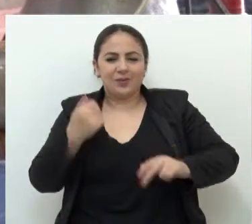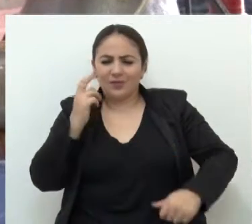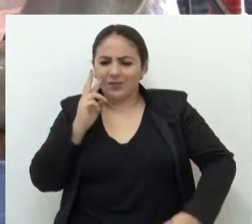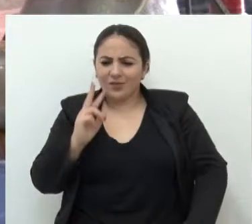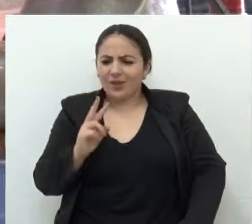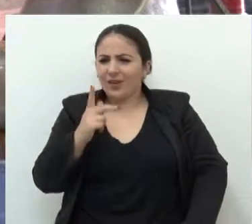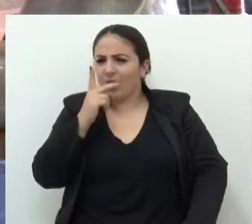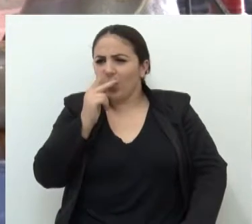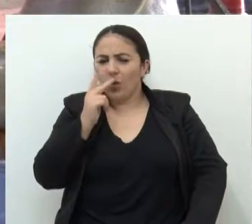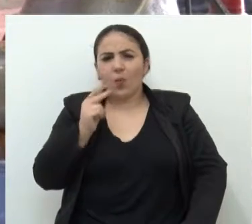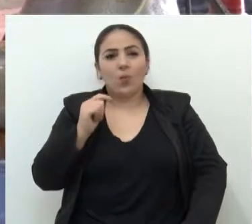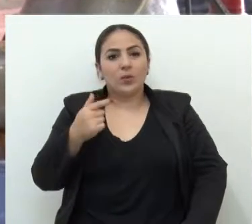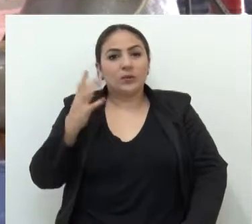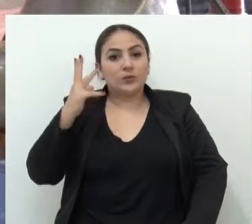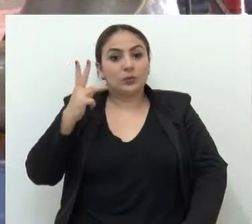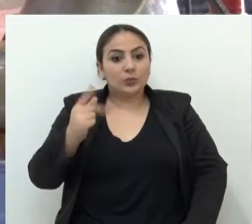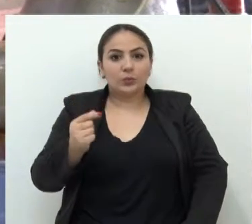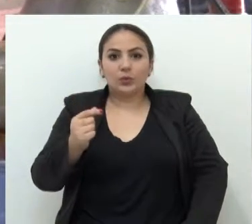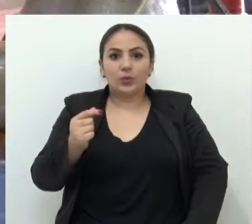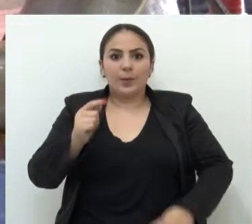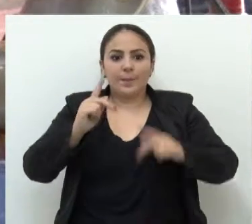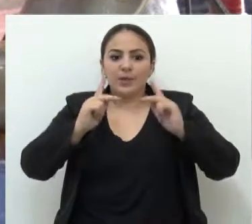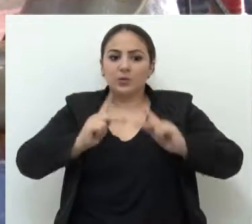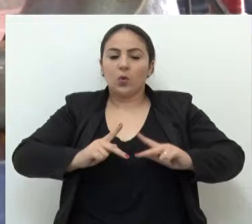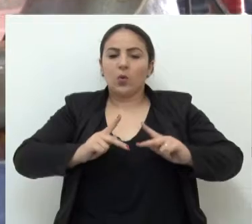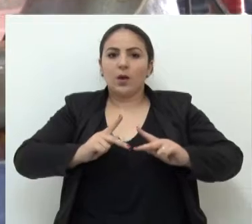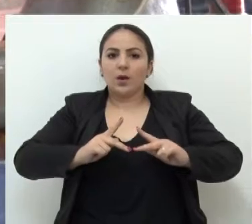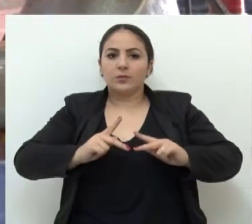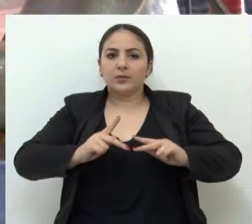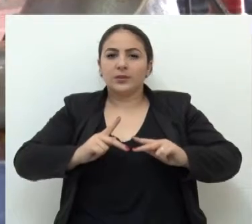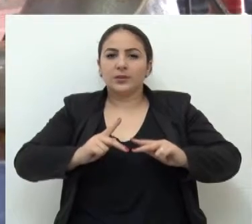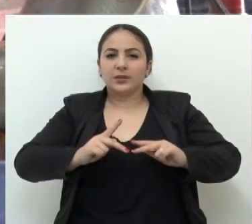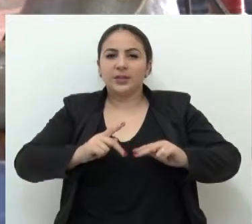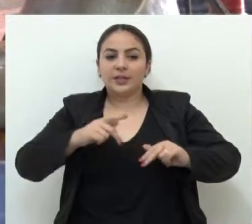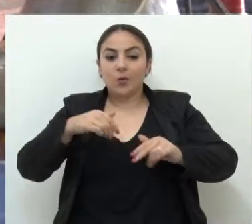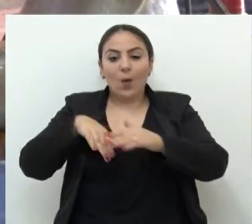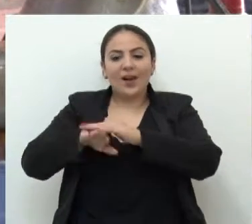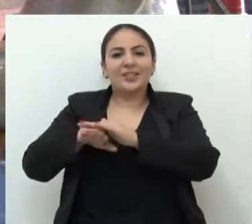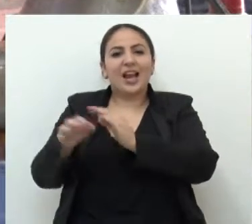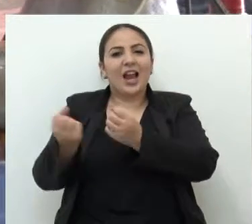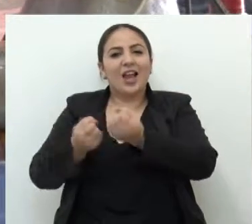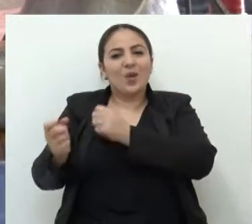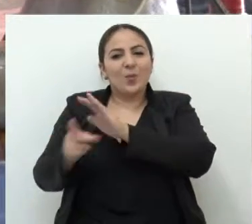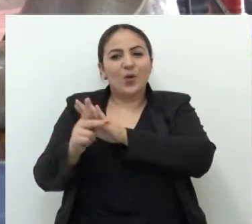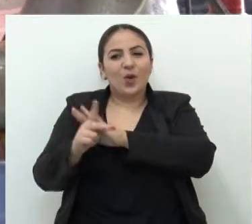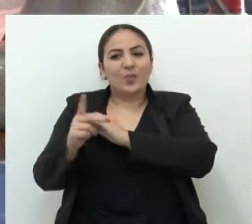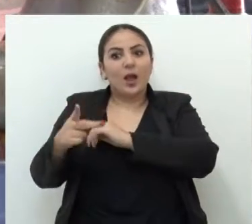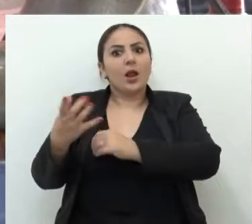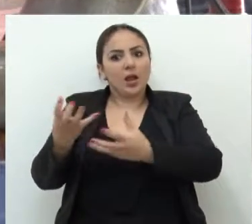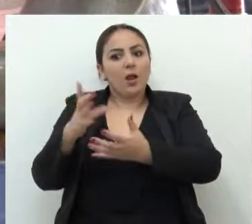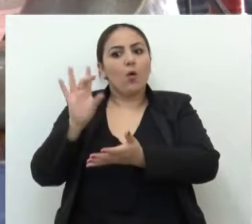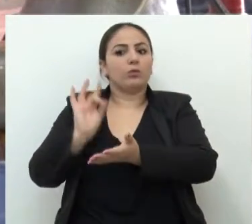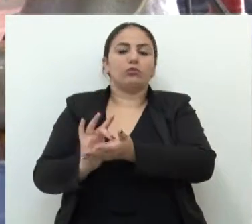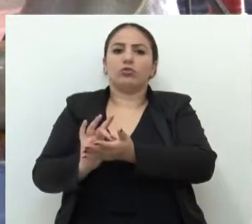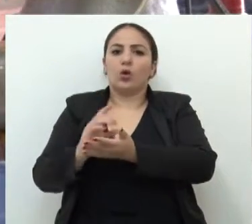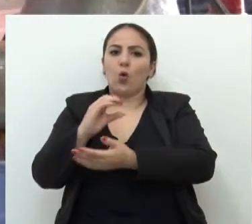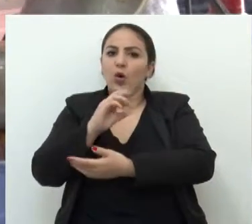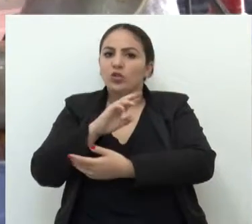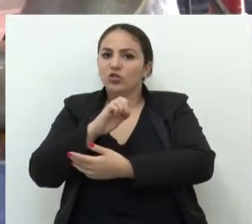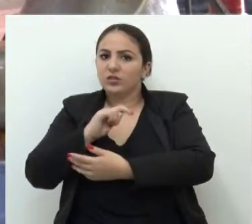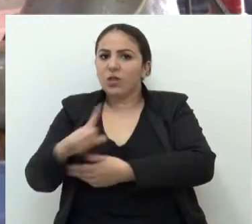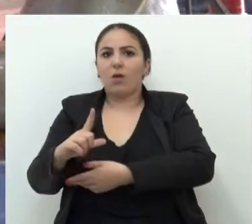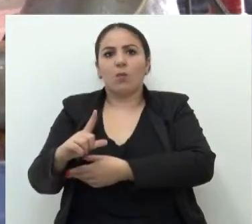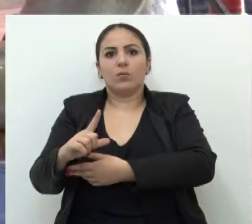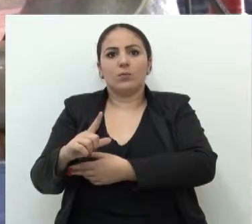tornam-se assim, eles estão, a maioria deles, na mão de colecionadores. Então, um colecionador que é carro